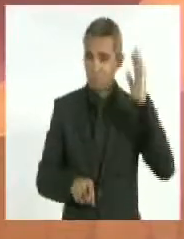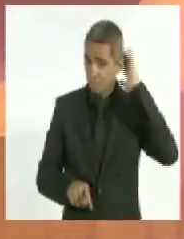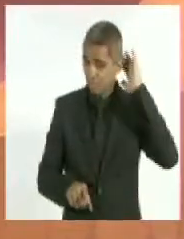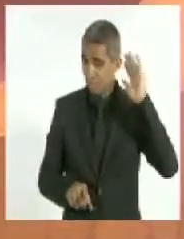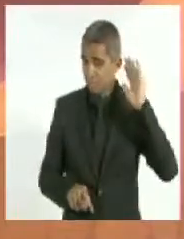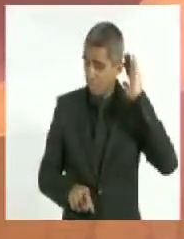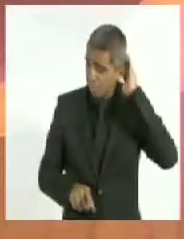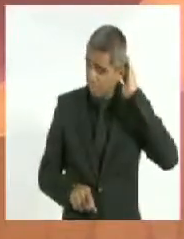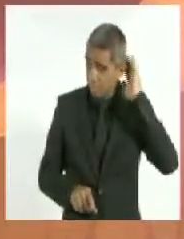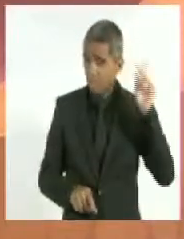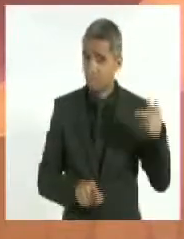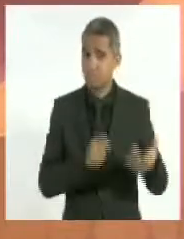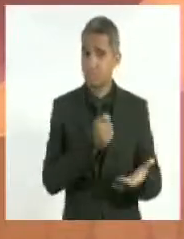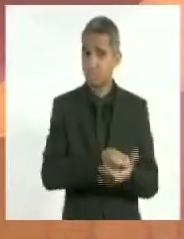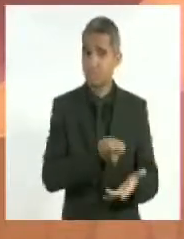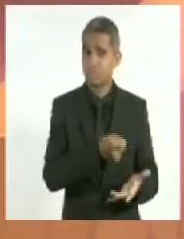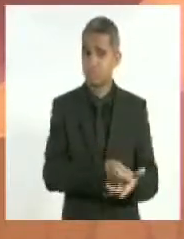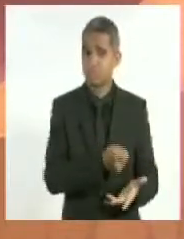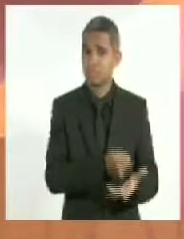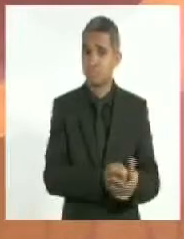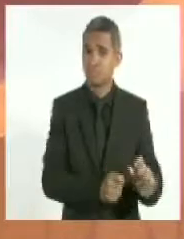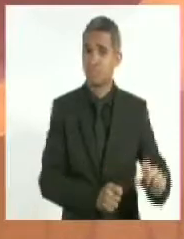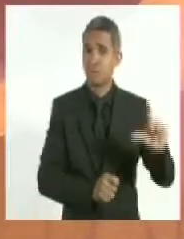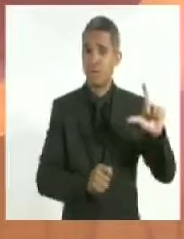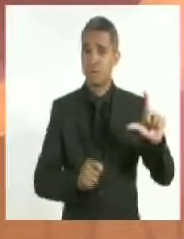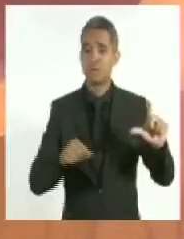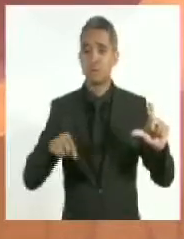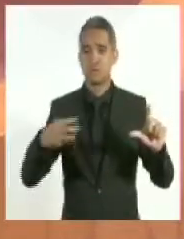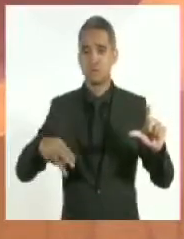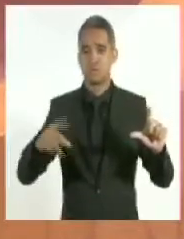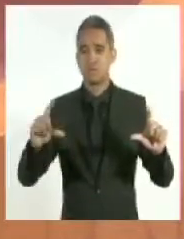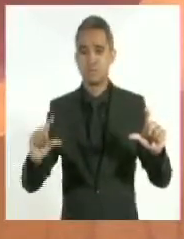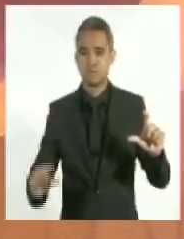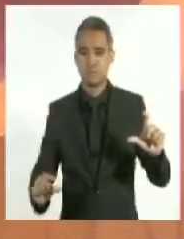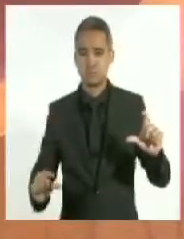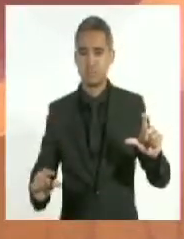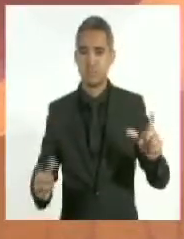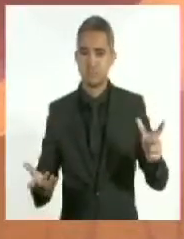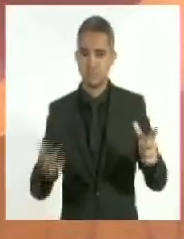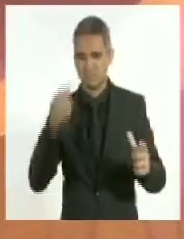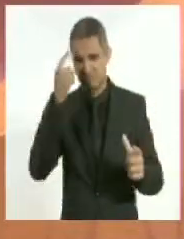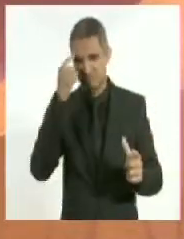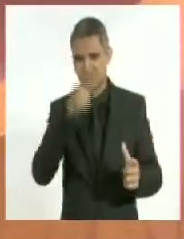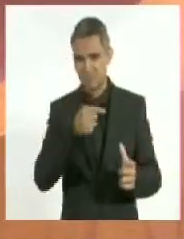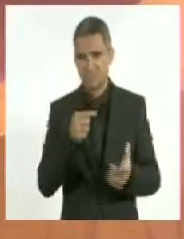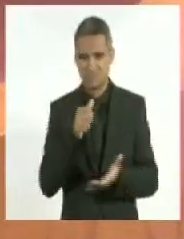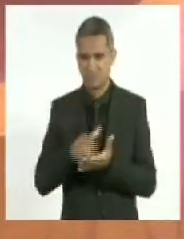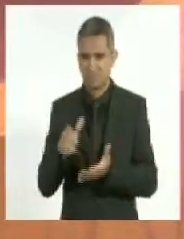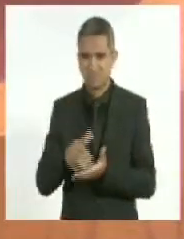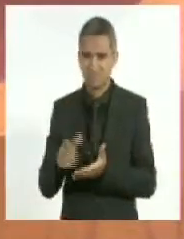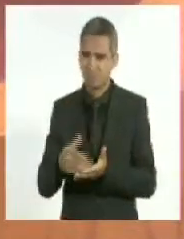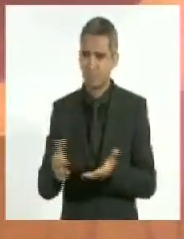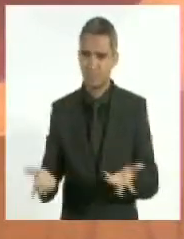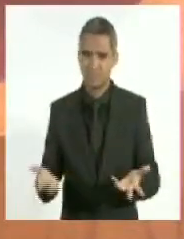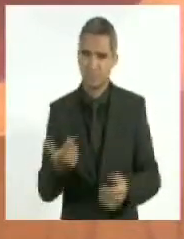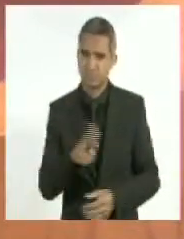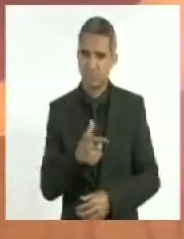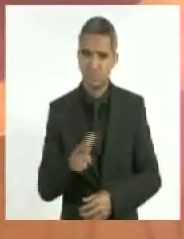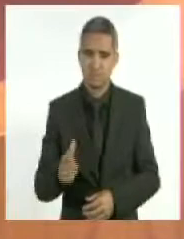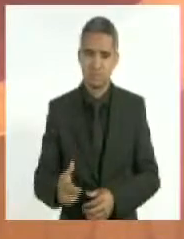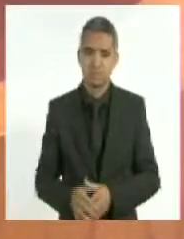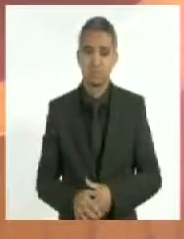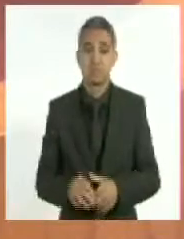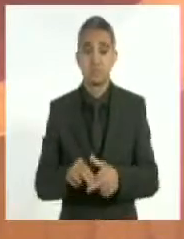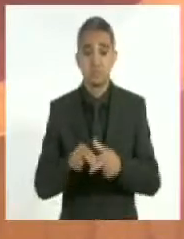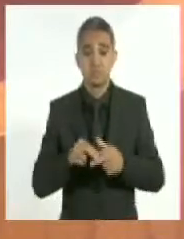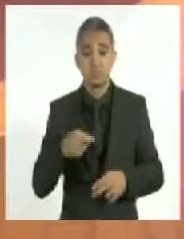cooperativa, dos municípios, eles estiveram comigo, eu participei da luta para que fosse incluído no CEFEM.